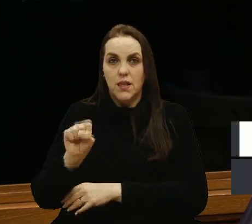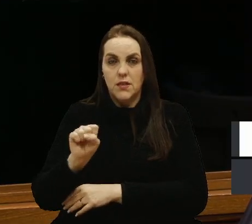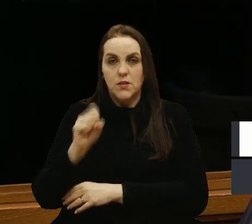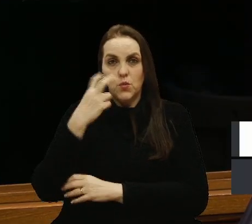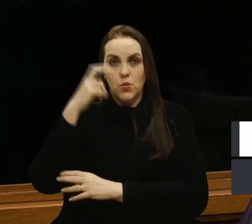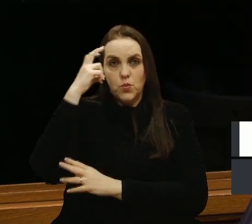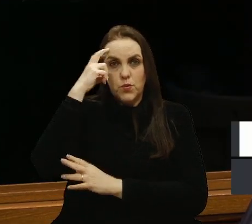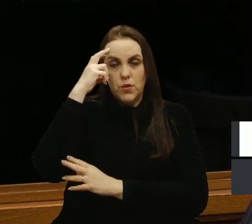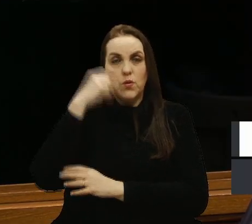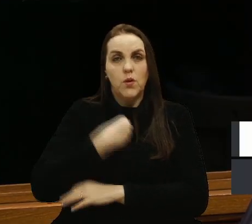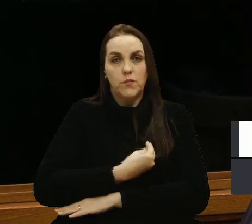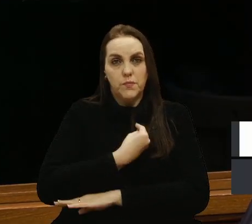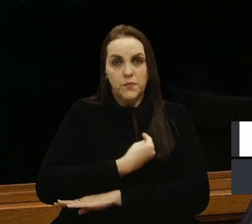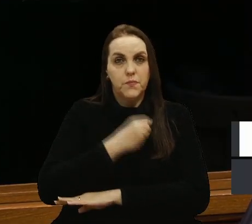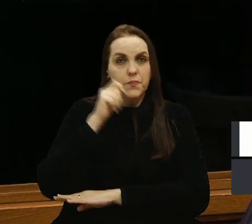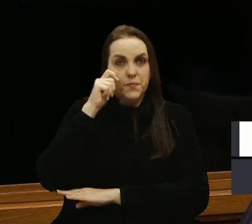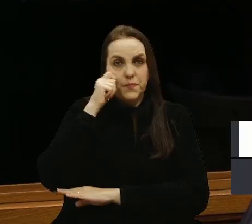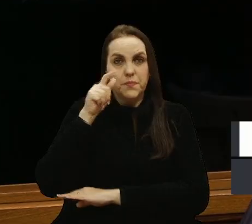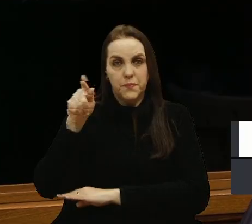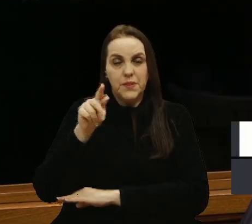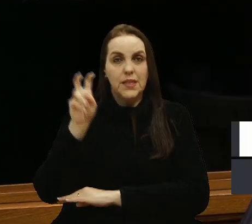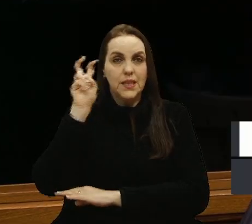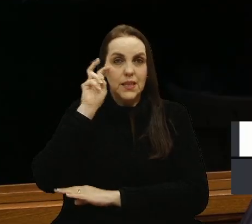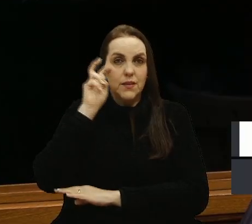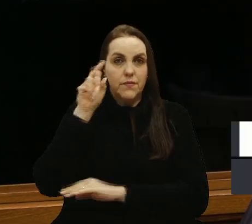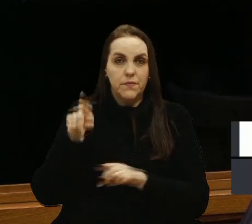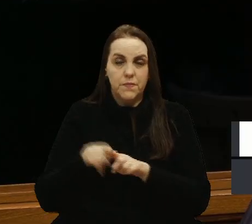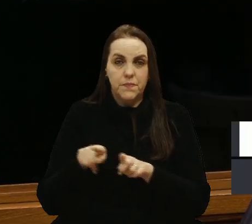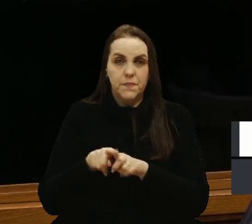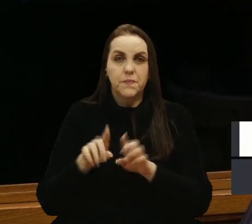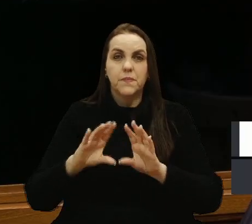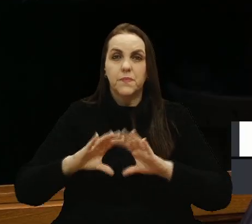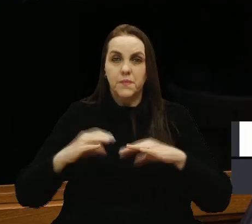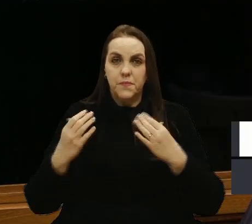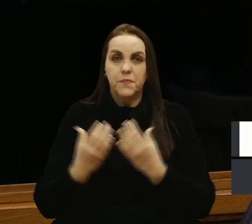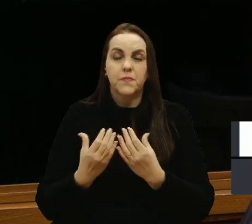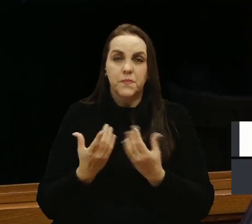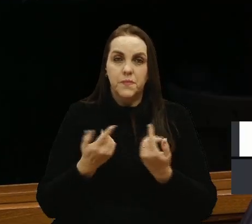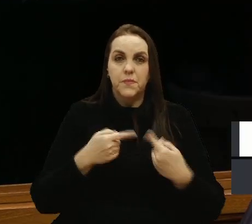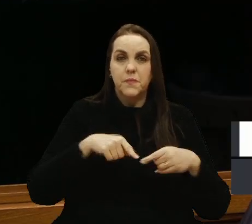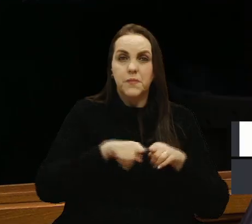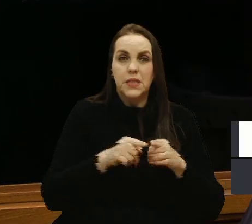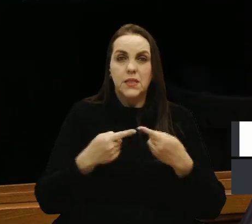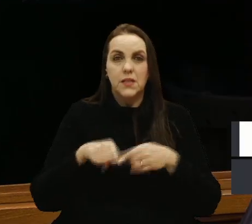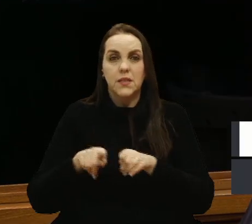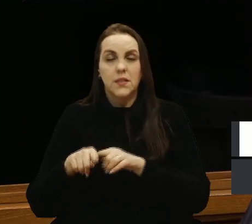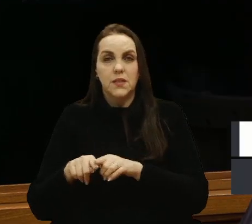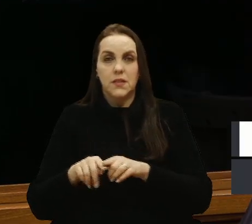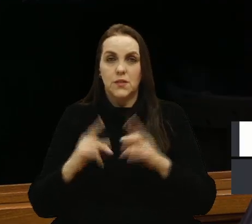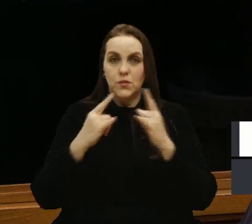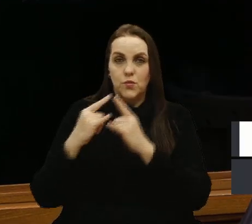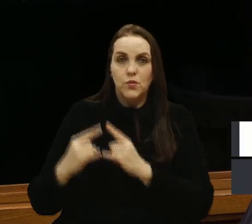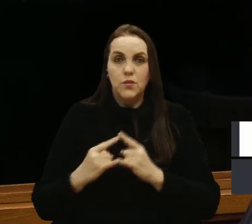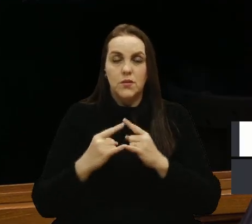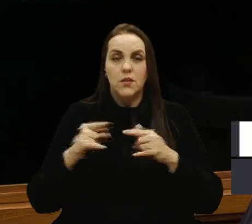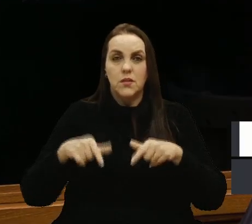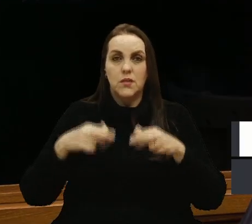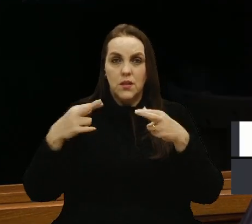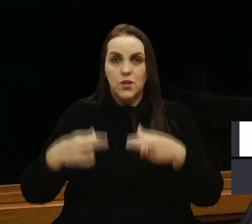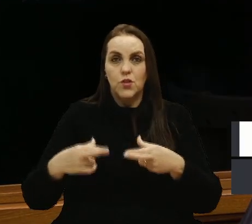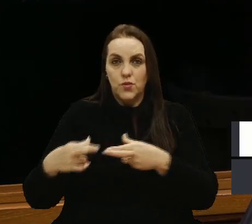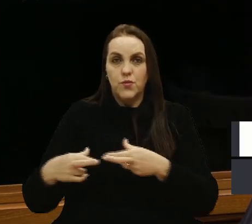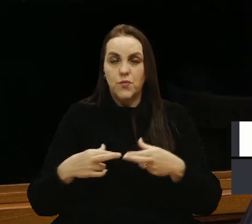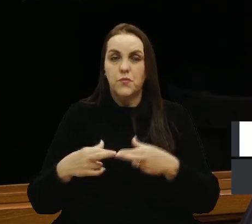lá na quinta também. E, junto da sua comunidade, né, em parceria com as entidades do território, fizeram um